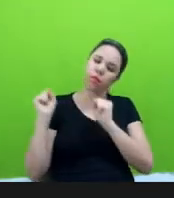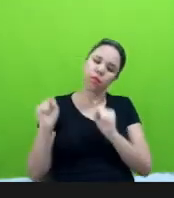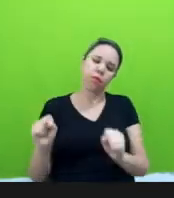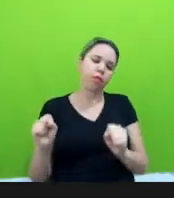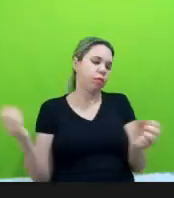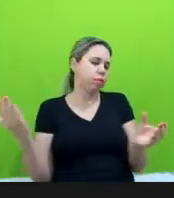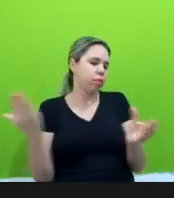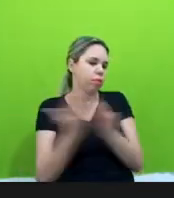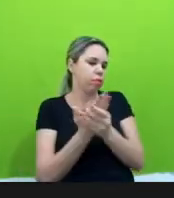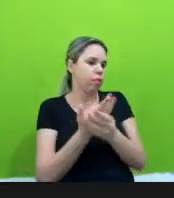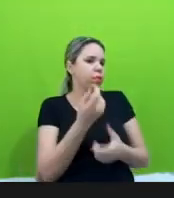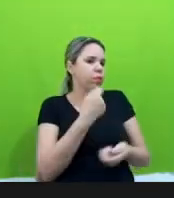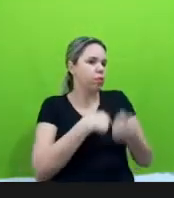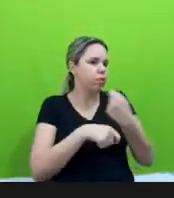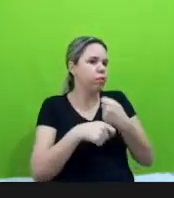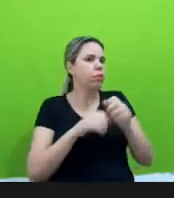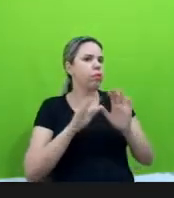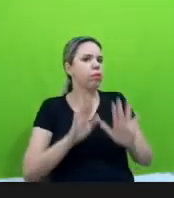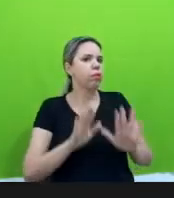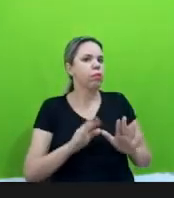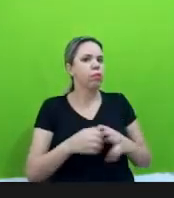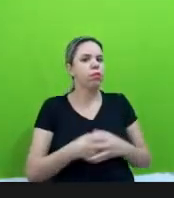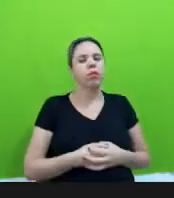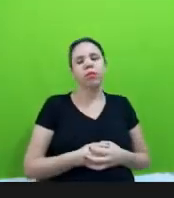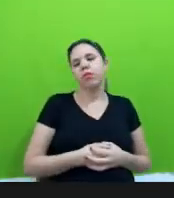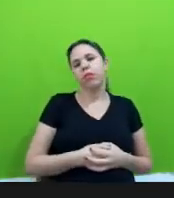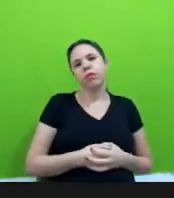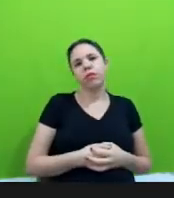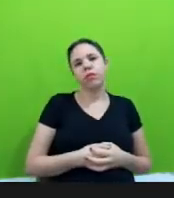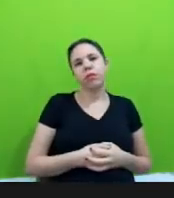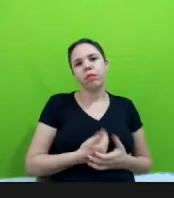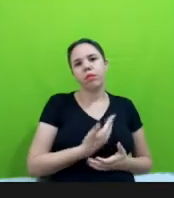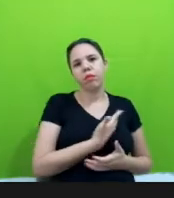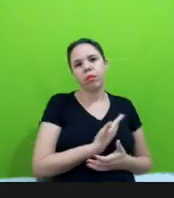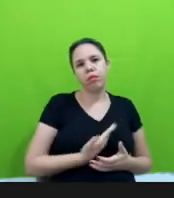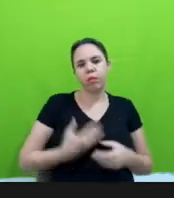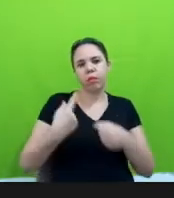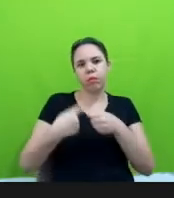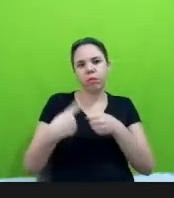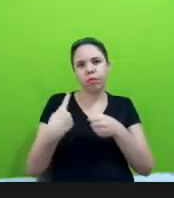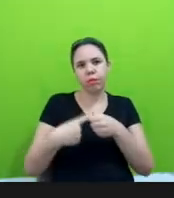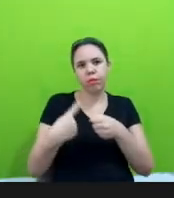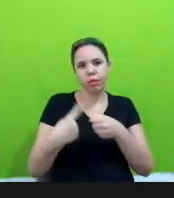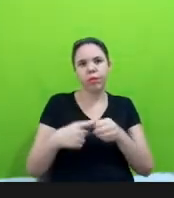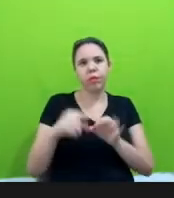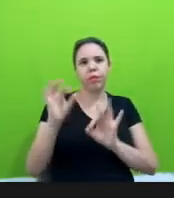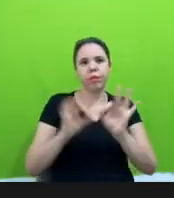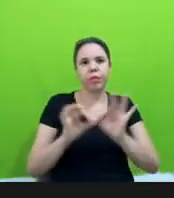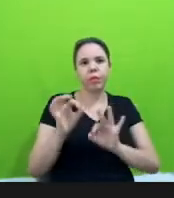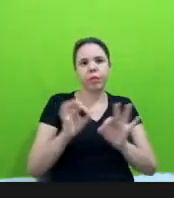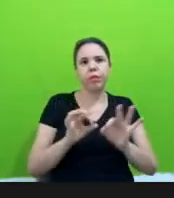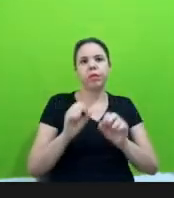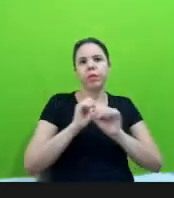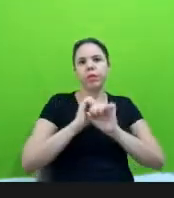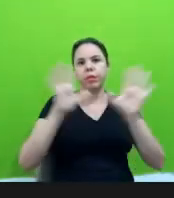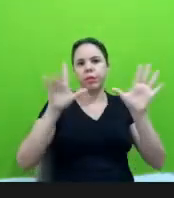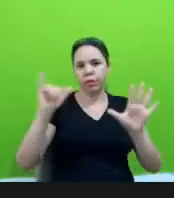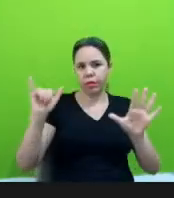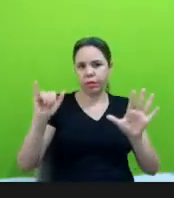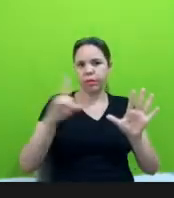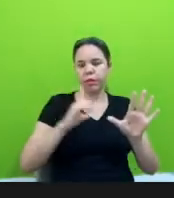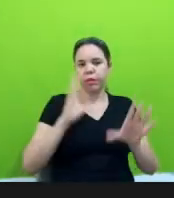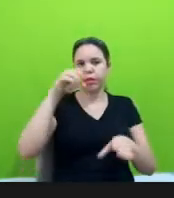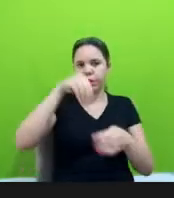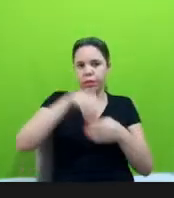administrativo em relação a isso, tanto na esfera do Estado ou do município, quando tem a regulamentação da LAI, está bem claro, a LAI prevê que haja essa punição